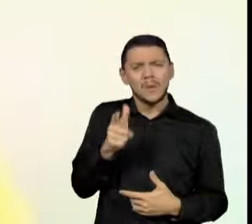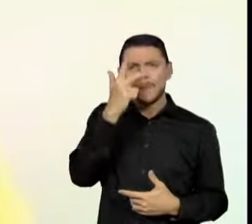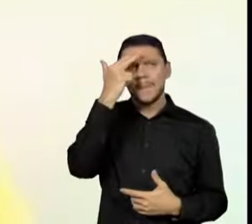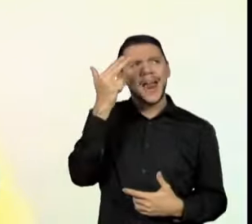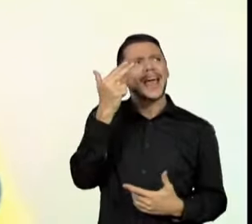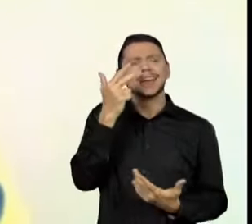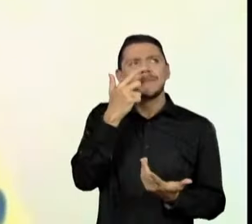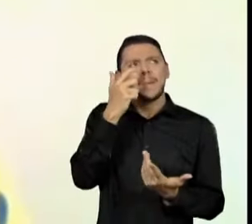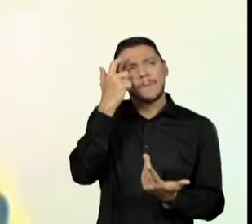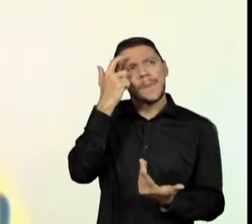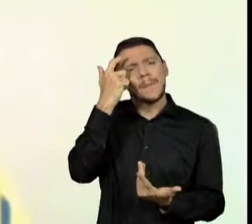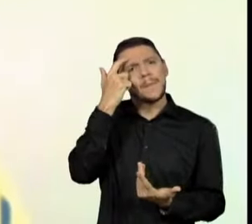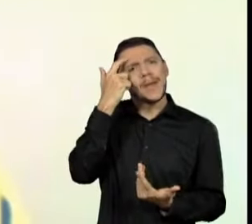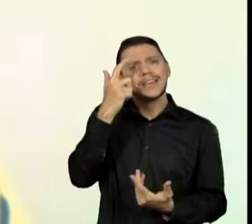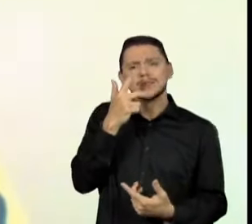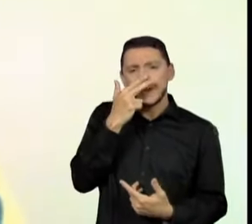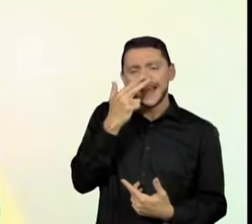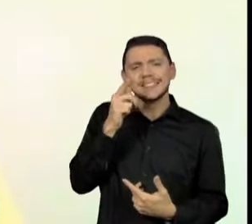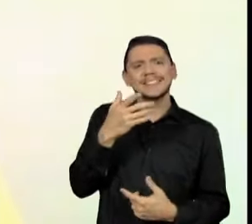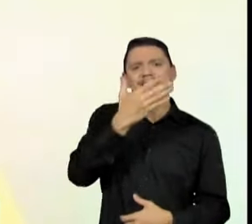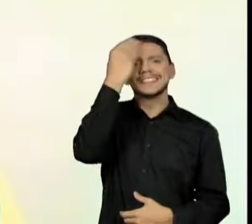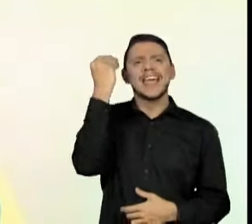atitudes completamente